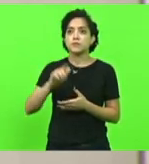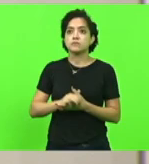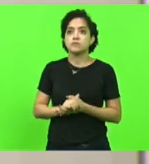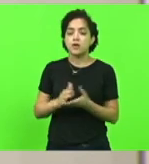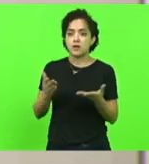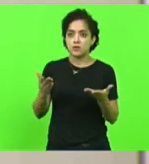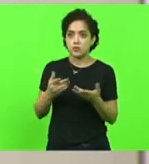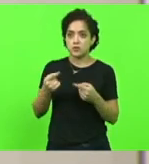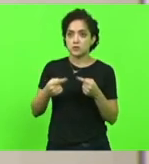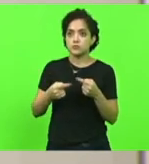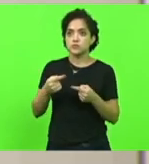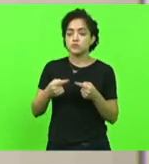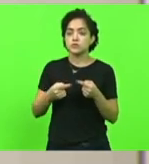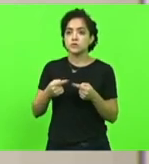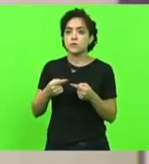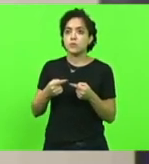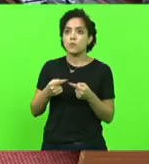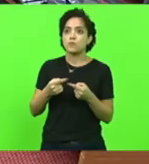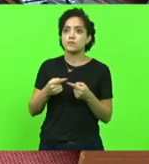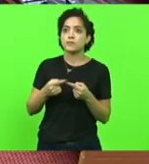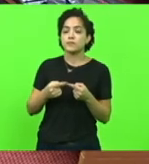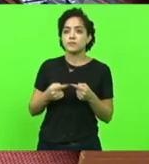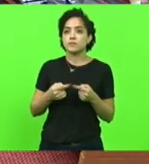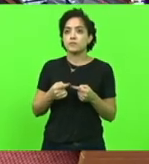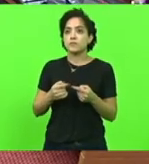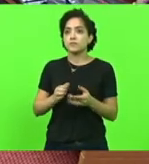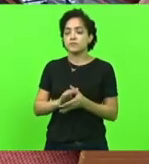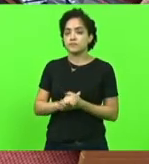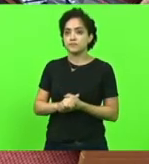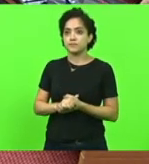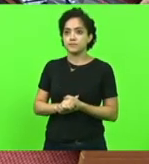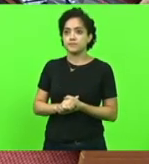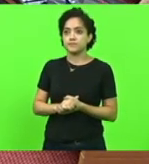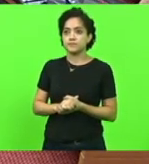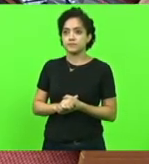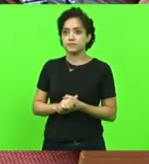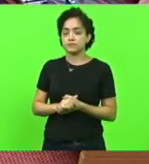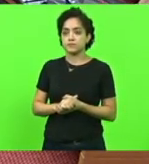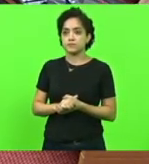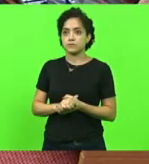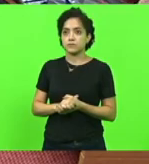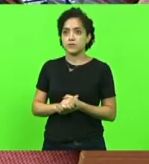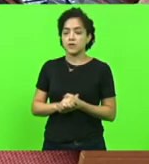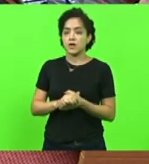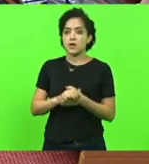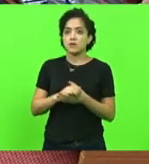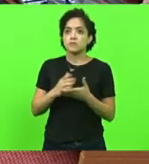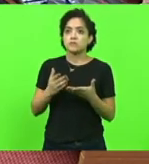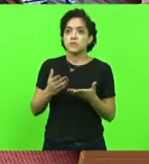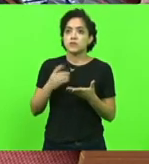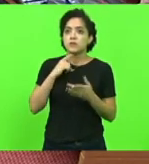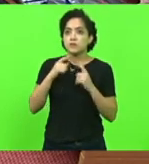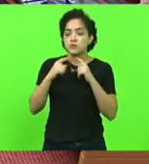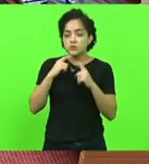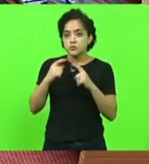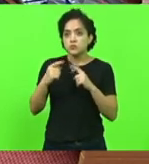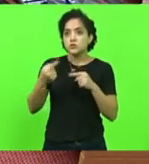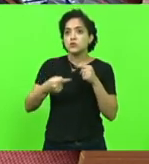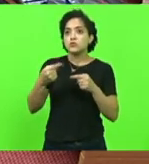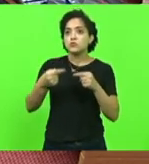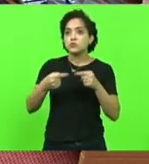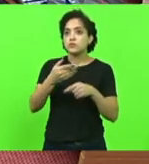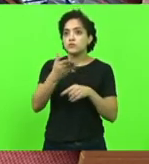discussão. Presidente, só antes da discussão, eu precisava que o senhor passasse uma orientação, porque eu estava em dúvida, discutindo com o deputado Kennedy, outros deputados.